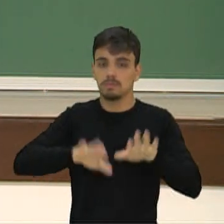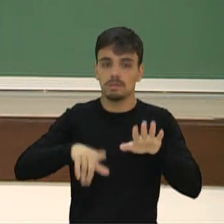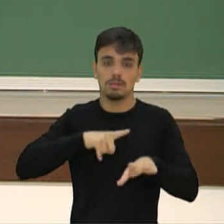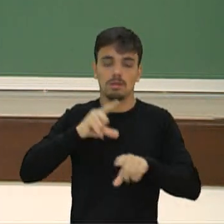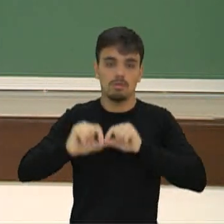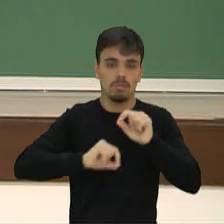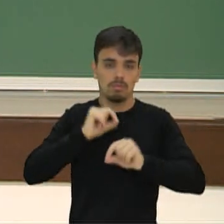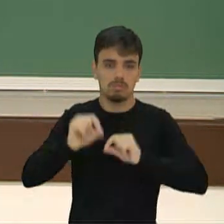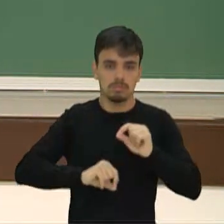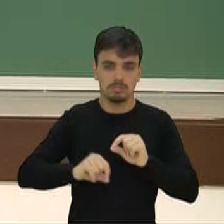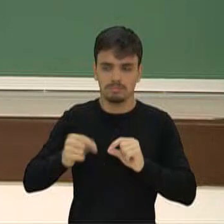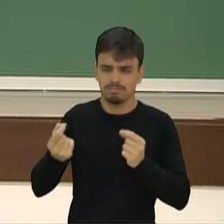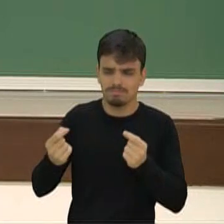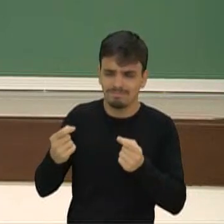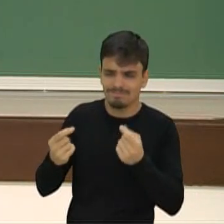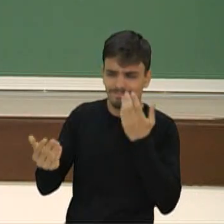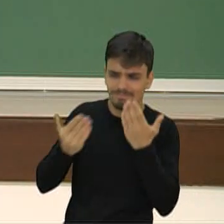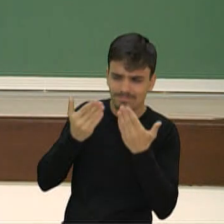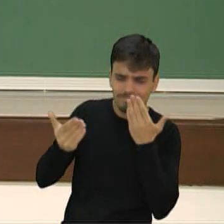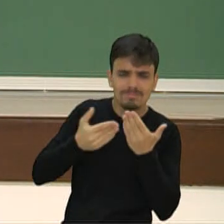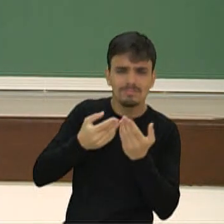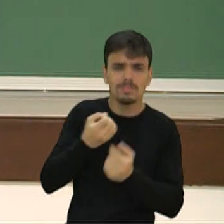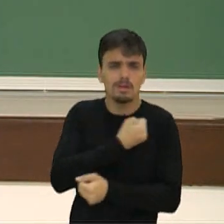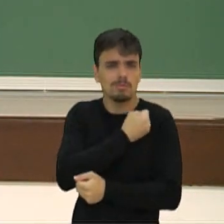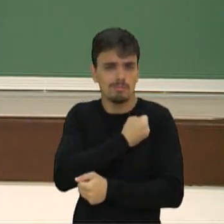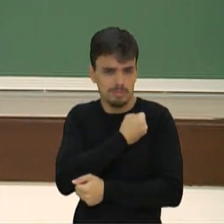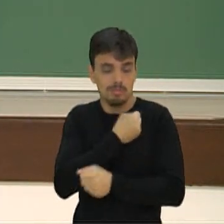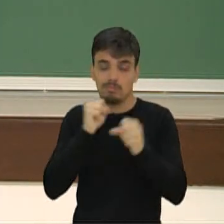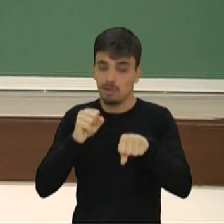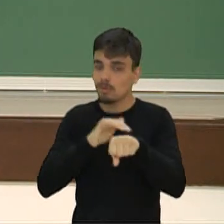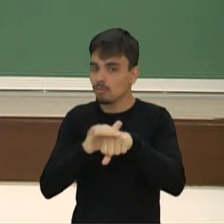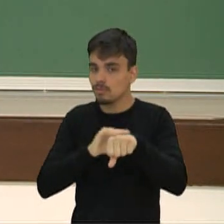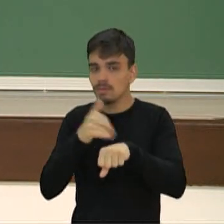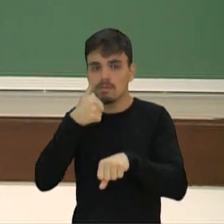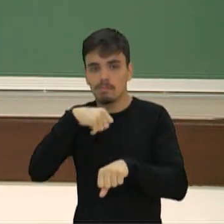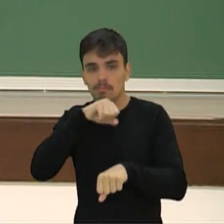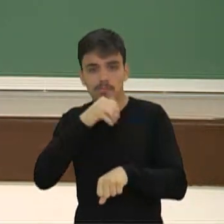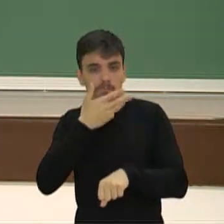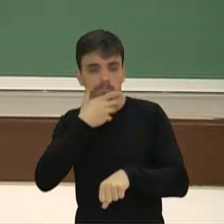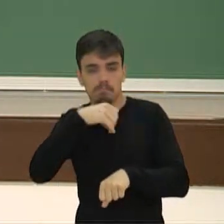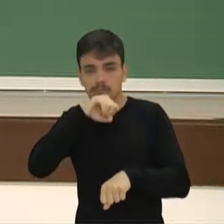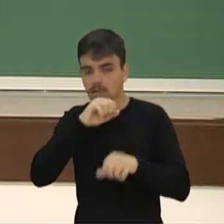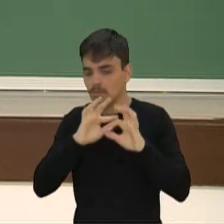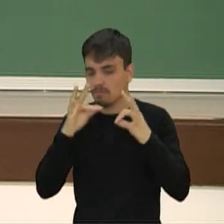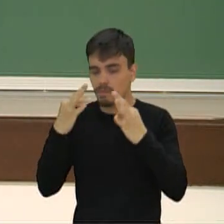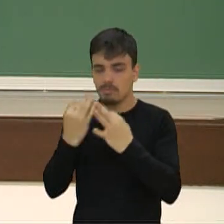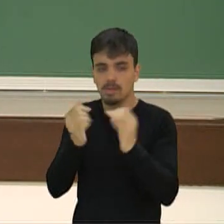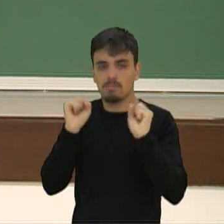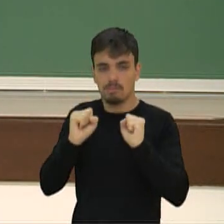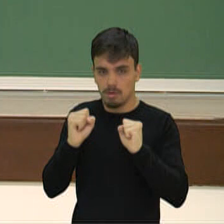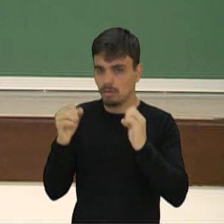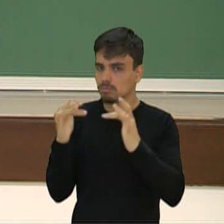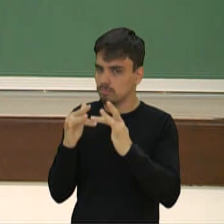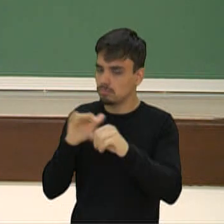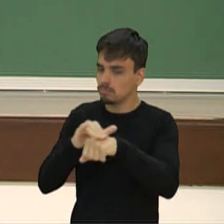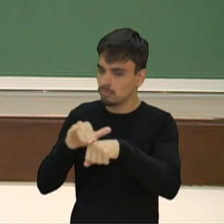eventual distúrbio em algum número ali, converse com seus pais, comunique a sua família e, dependendo da circunstância, troque uma ideia com eles